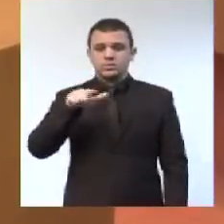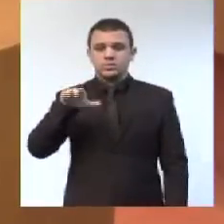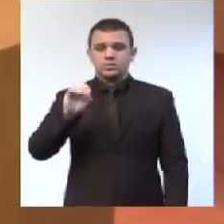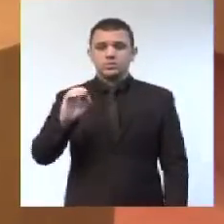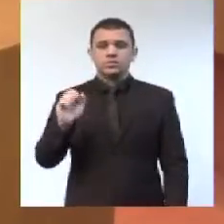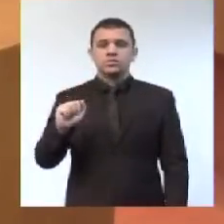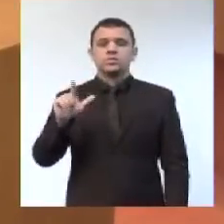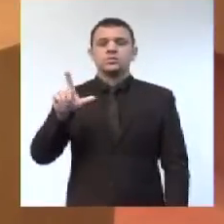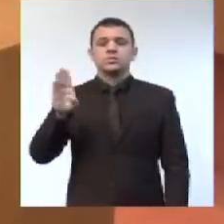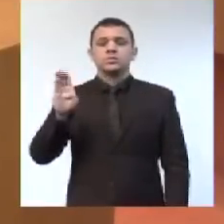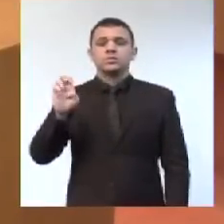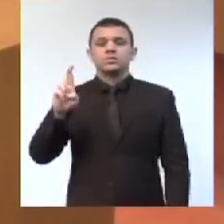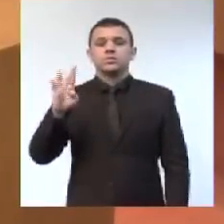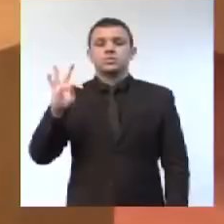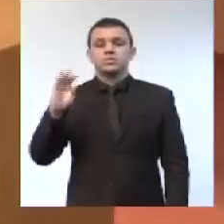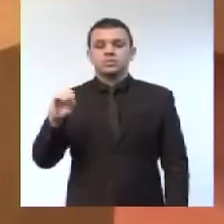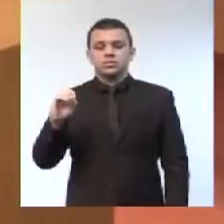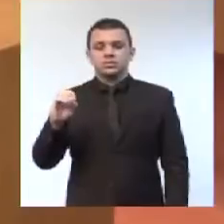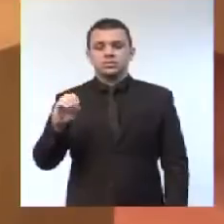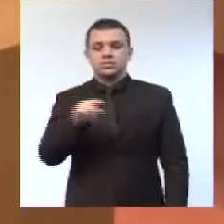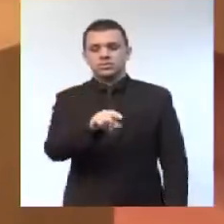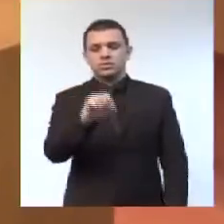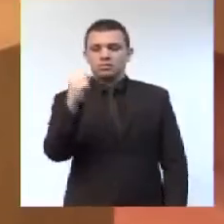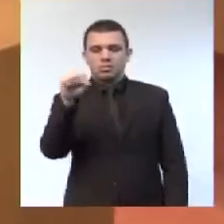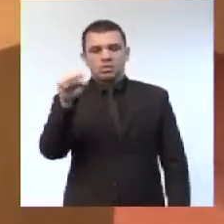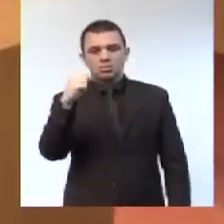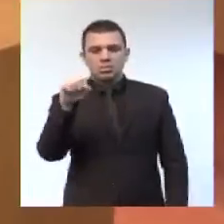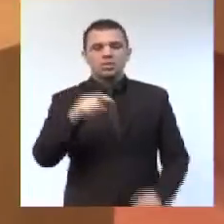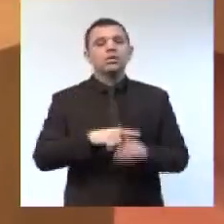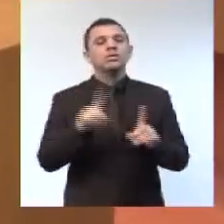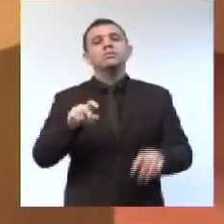que você... Não adianta balançar a cabeça aqui não, que foi.